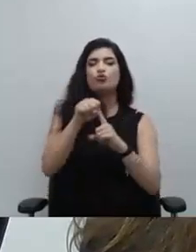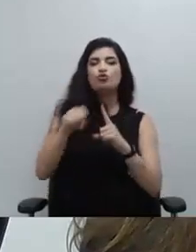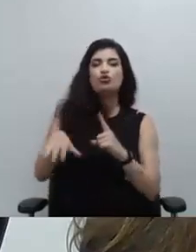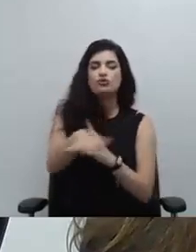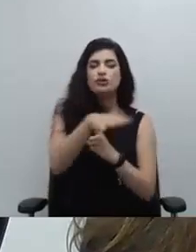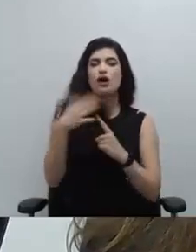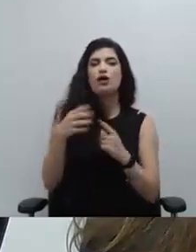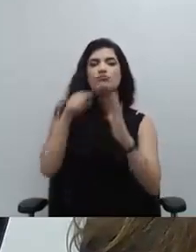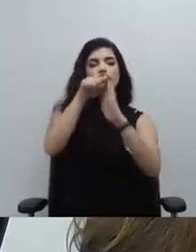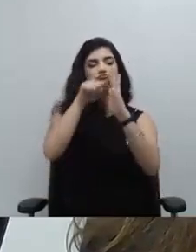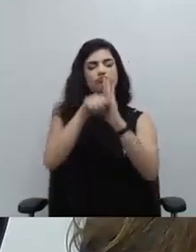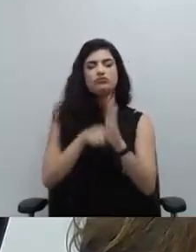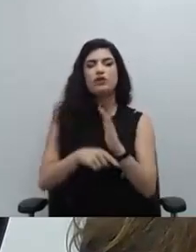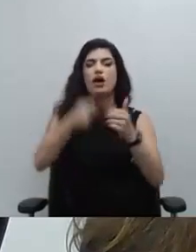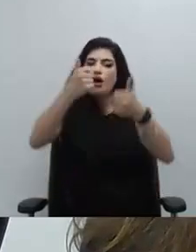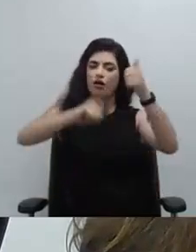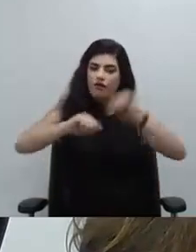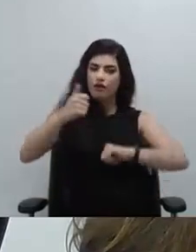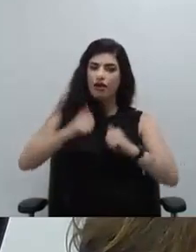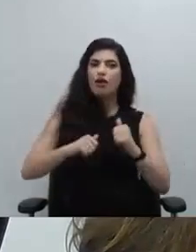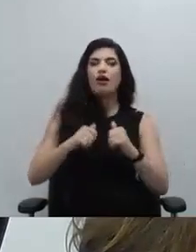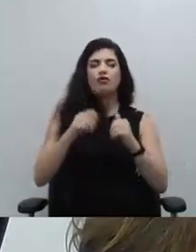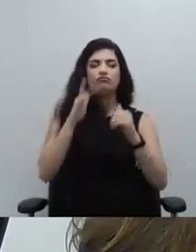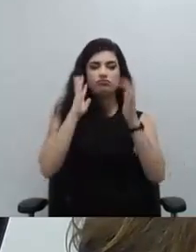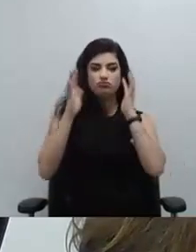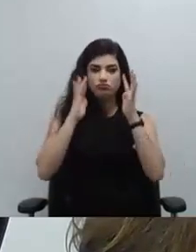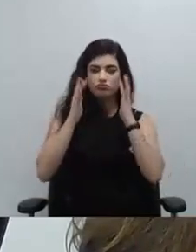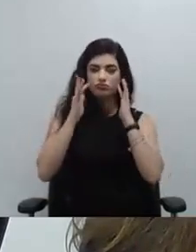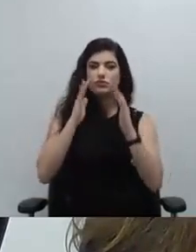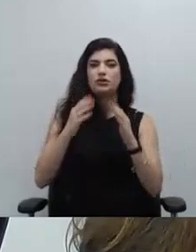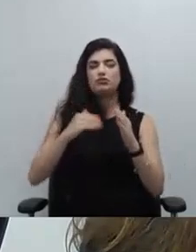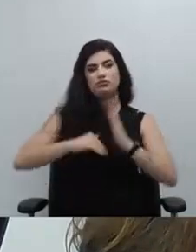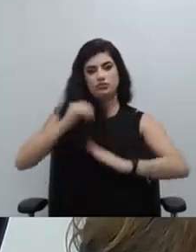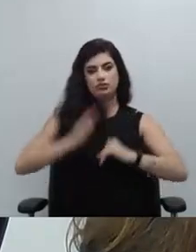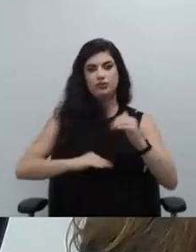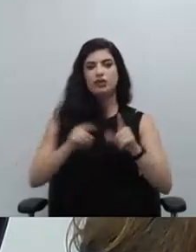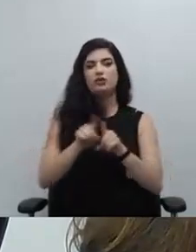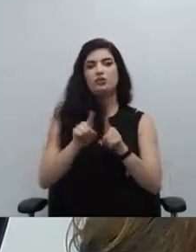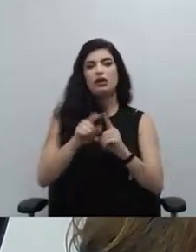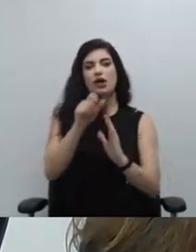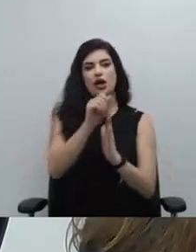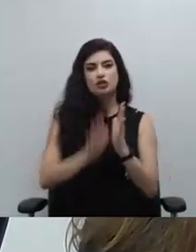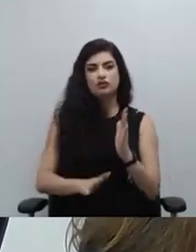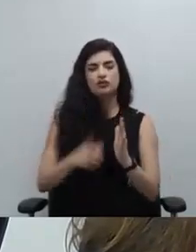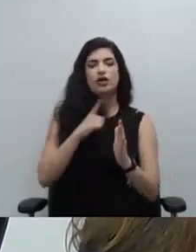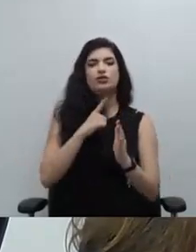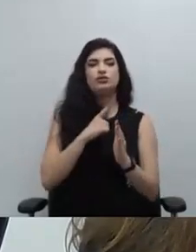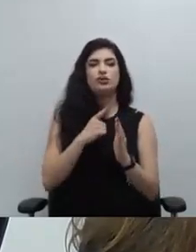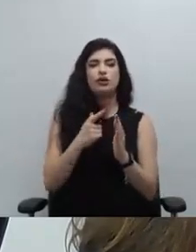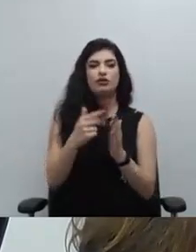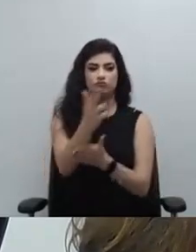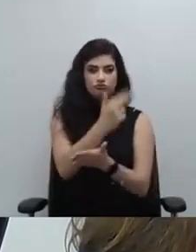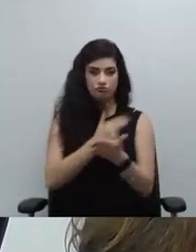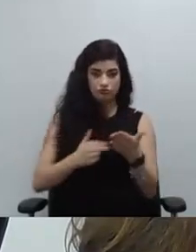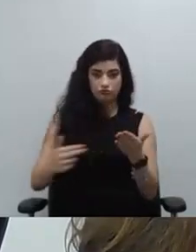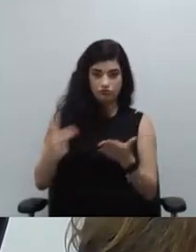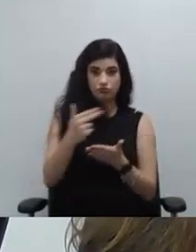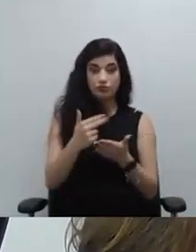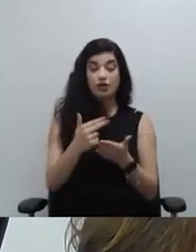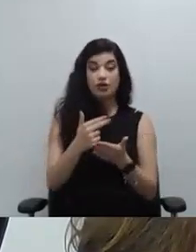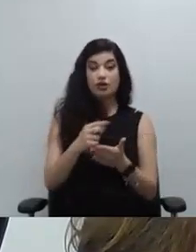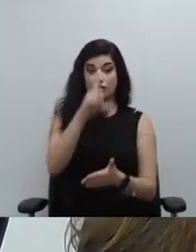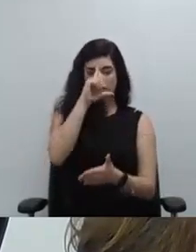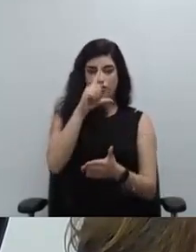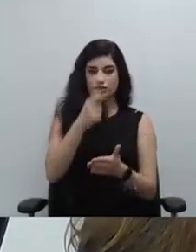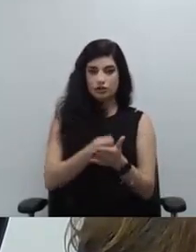consultados avaliaram positivamente o plano de atuação elaborado e as atividades desenhadas. Nesse sentido, as contribuições recebidas a